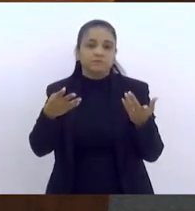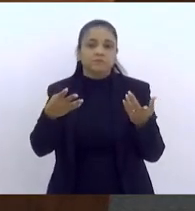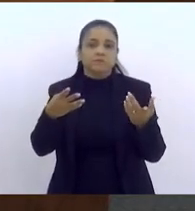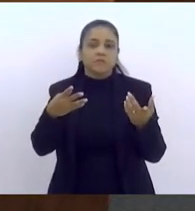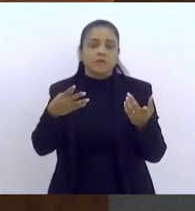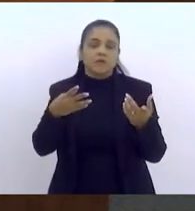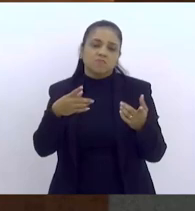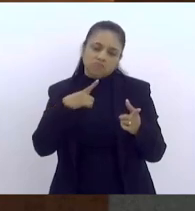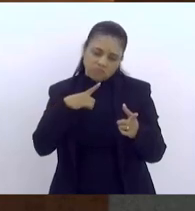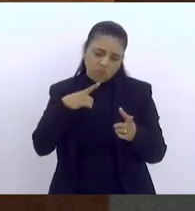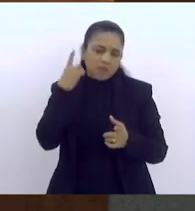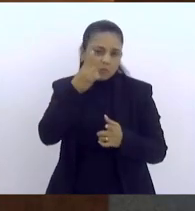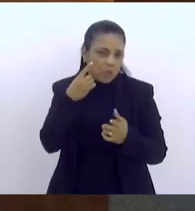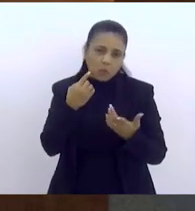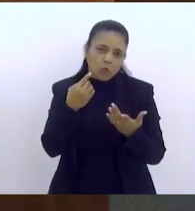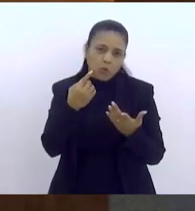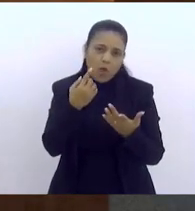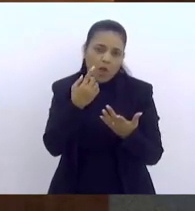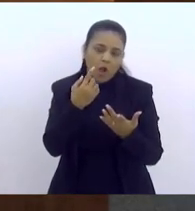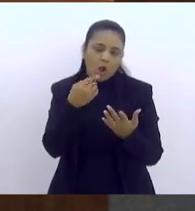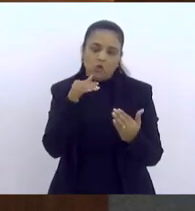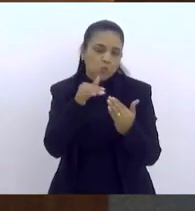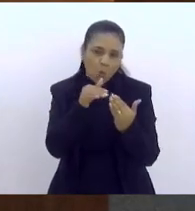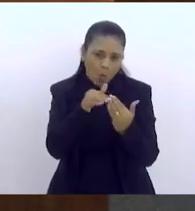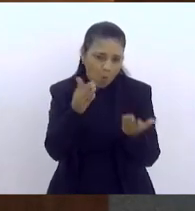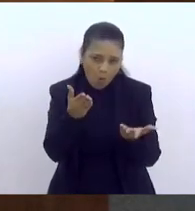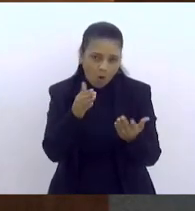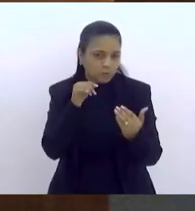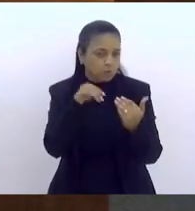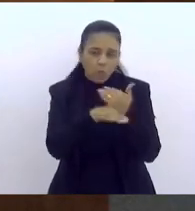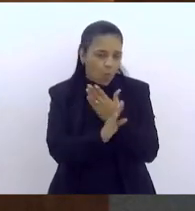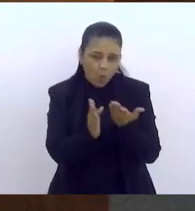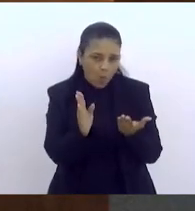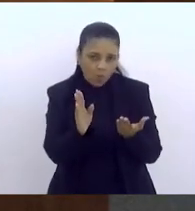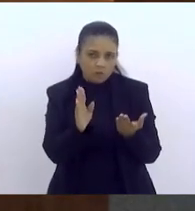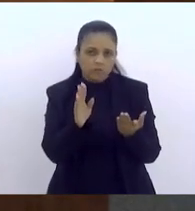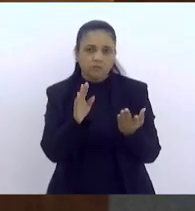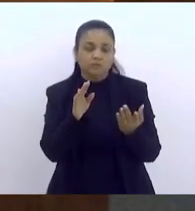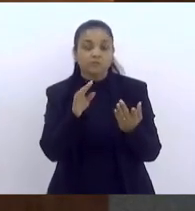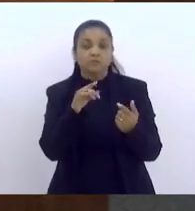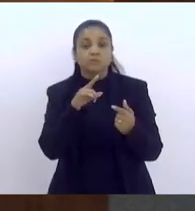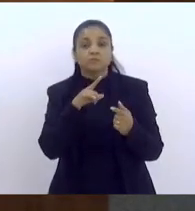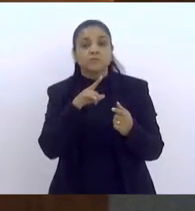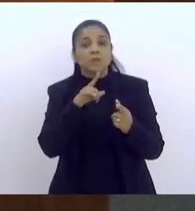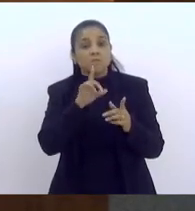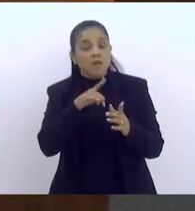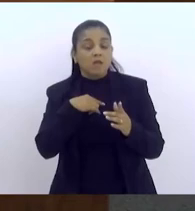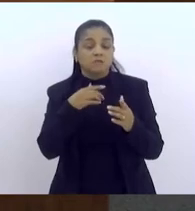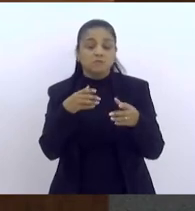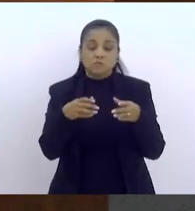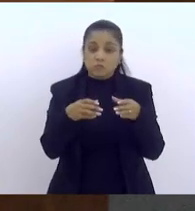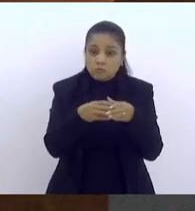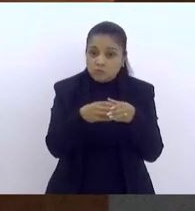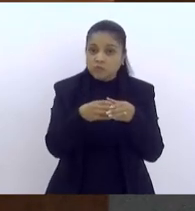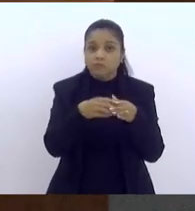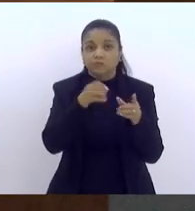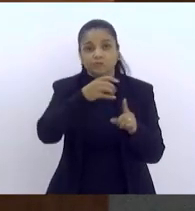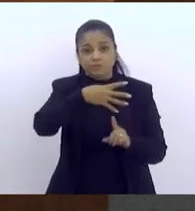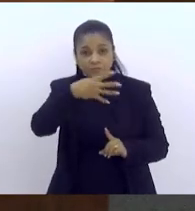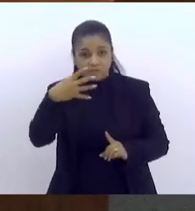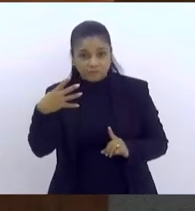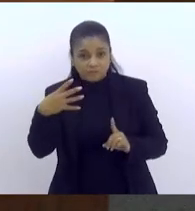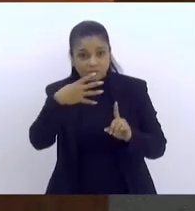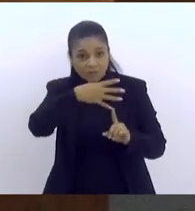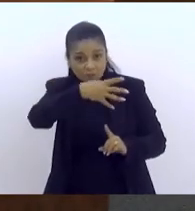luta. Eu sei que o Grupo Arco-Íris foi um grupo que teve uma atuação fundamental quando o ex-presidente